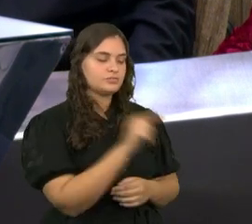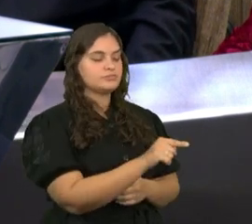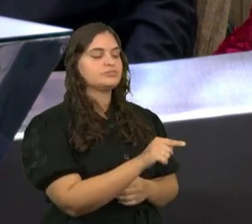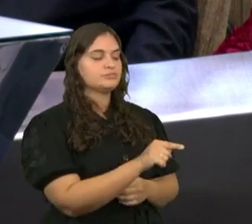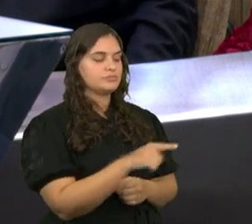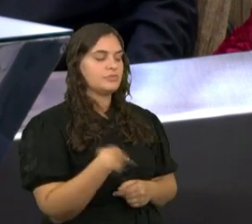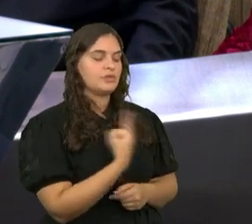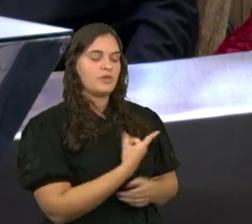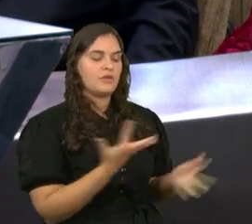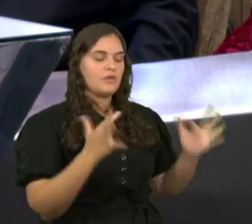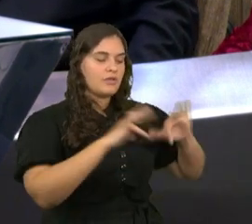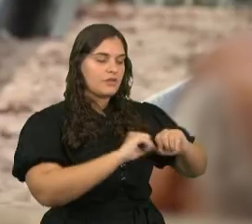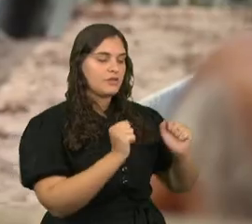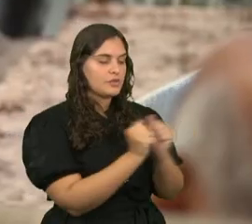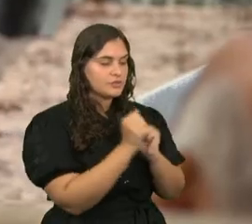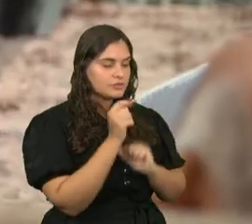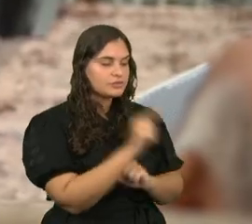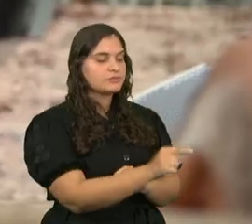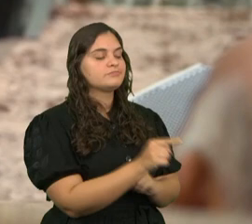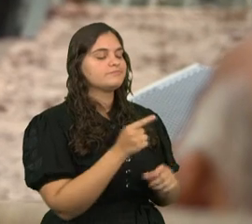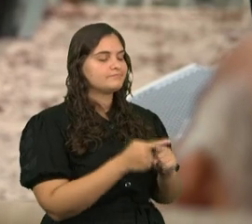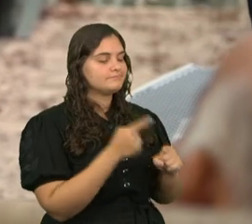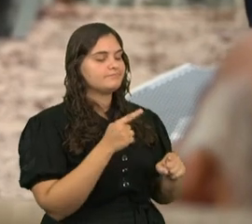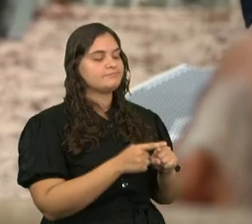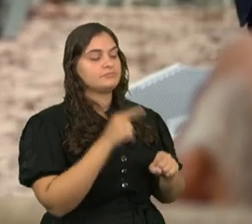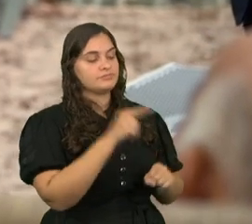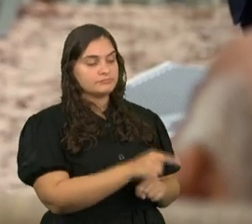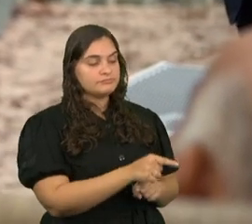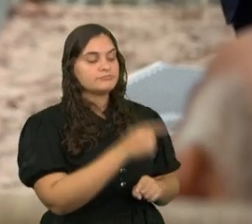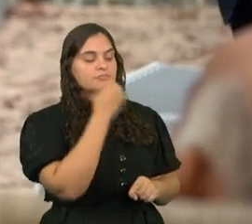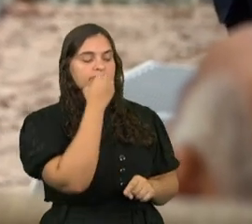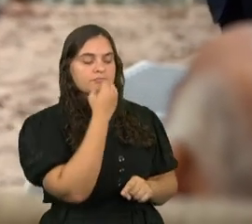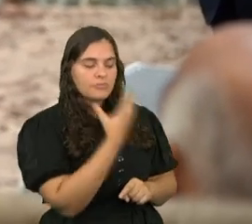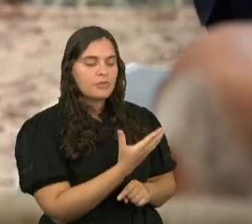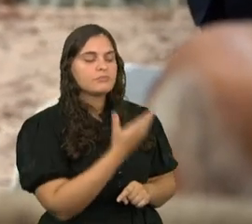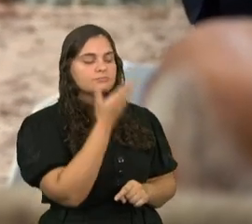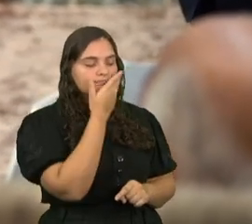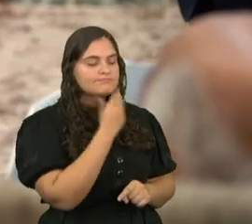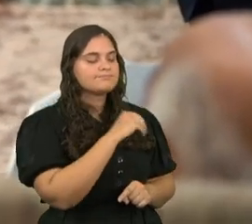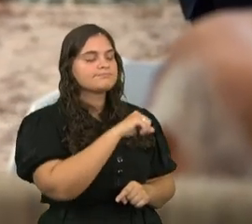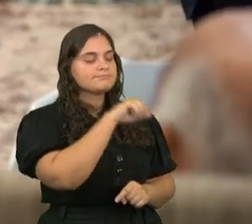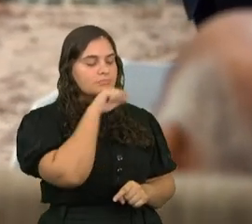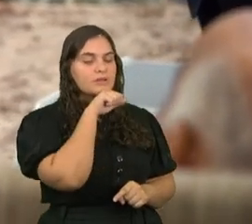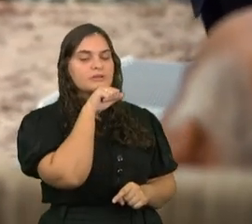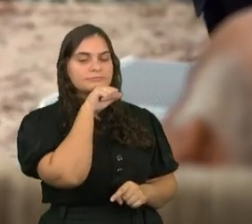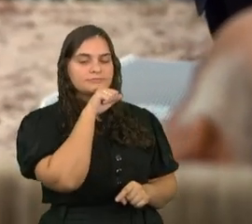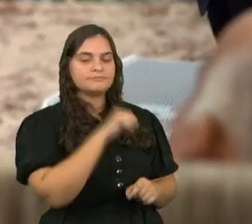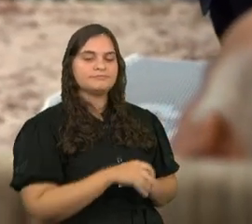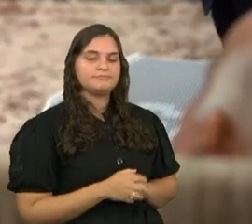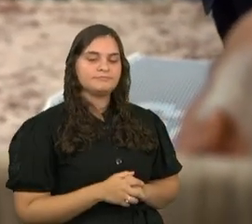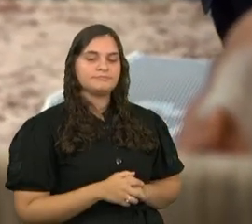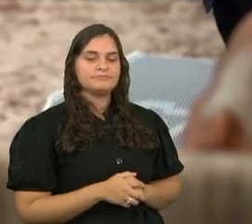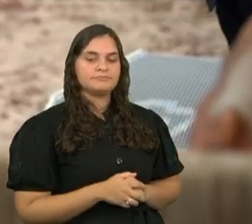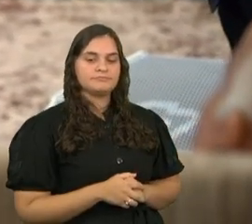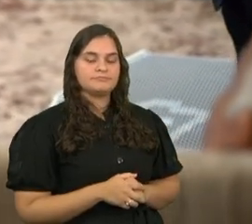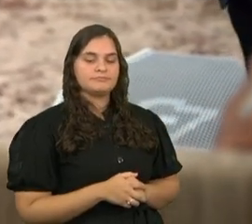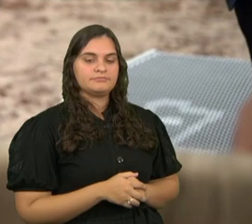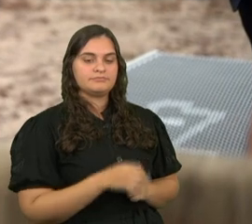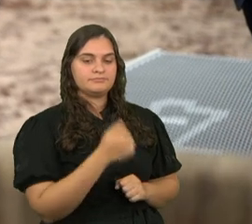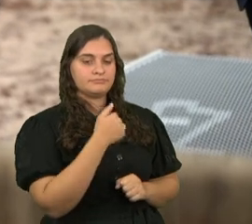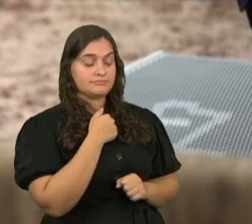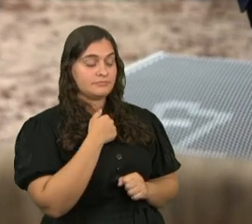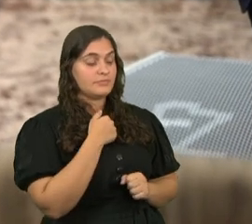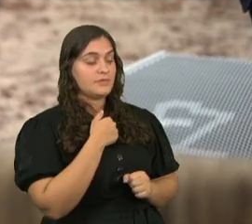Senhor terminaremos, porque o Senhor soube ser pai. Eu tenho assistido sua última série de